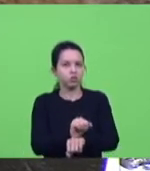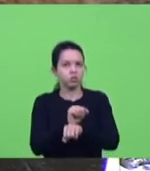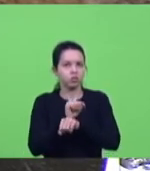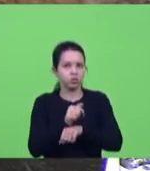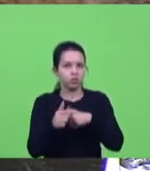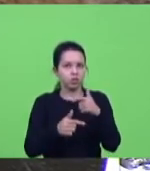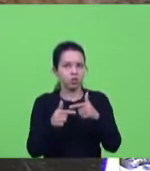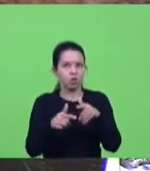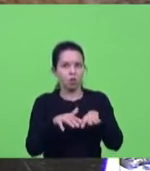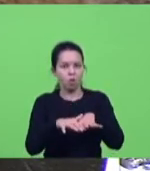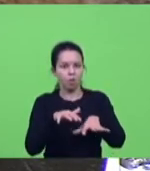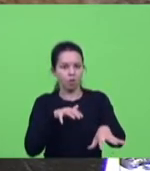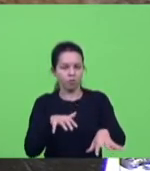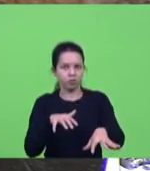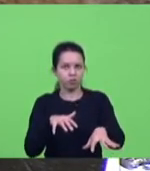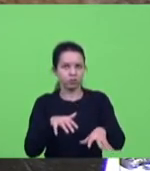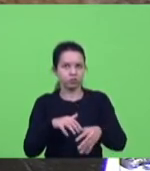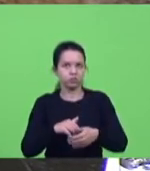office.